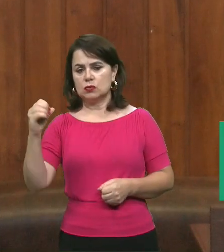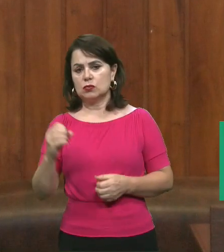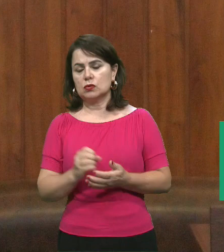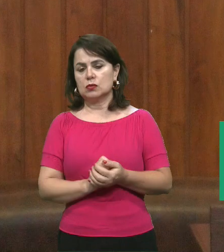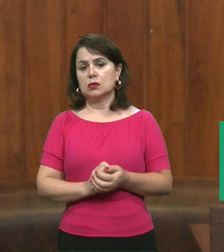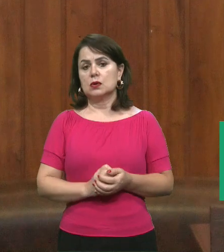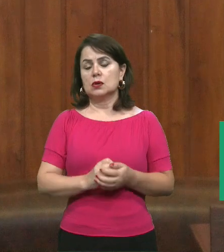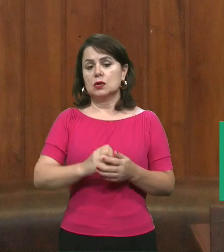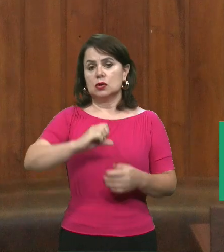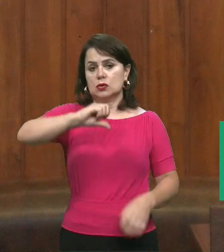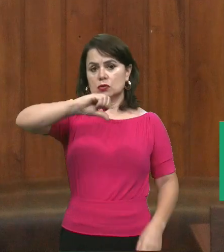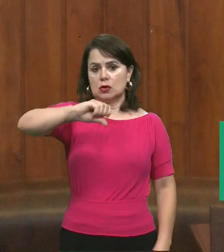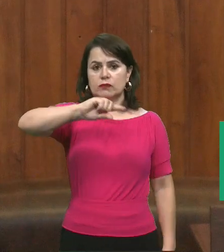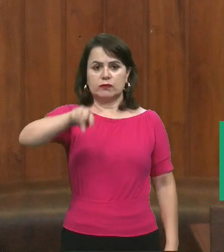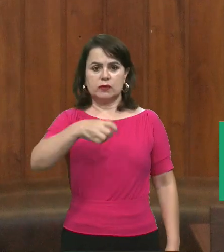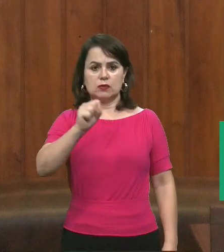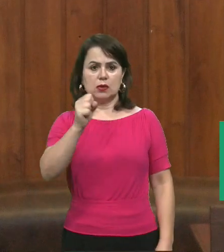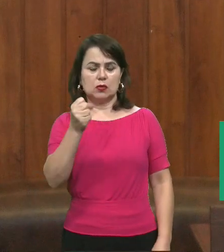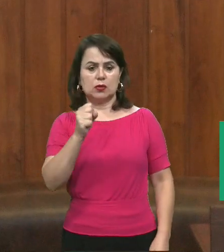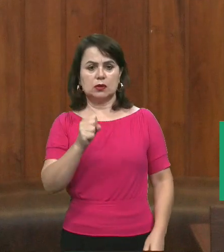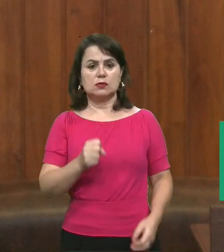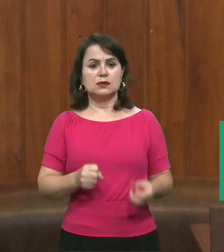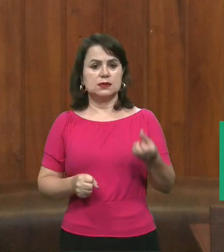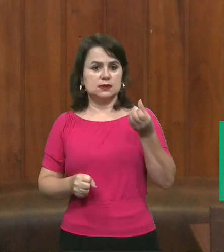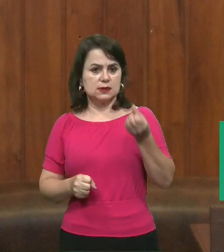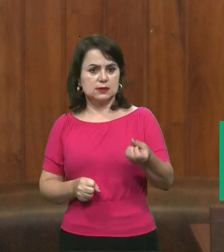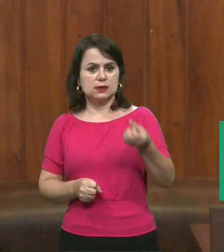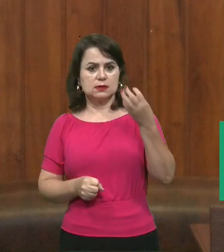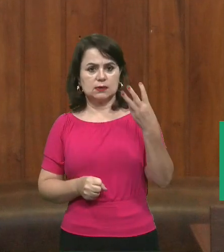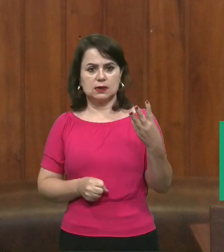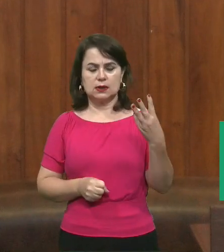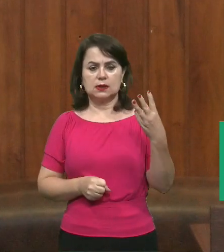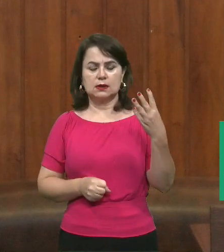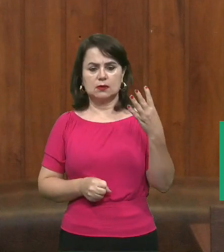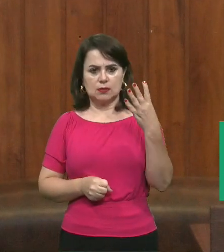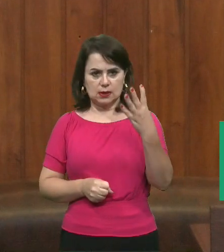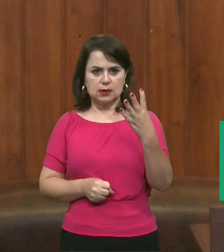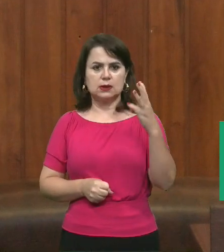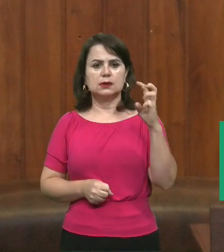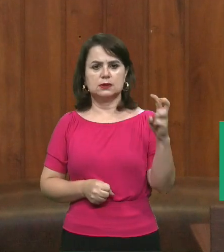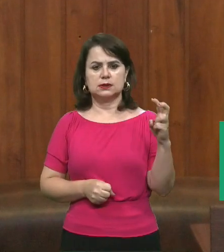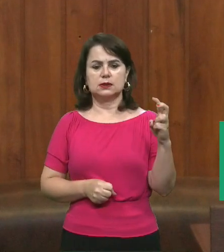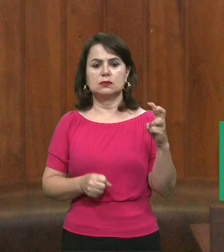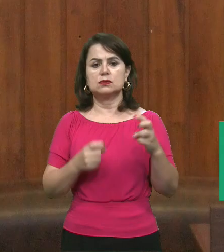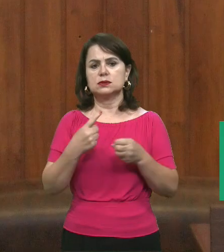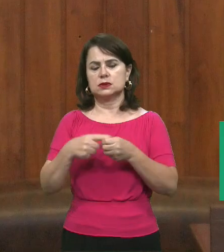9,8%, 645 cidades, foi a cidade que mais cresceu em 99 e 2000.